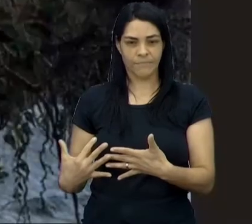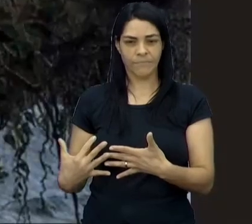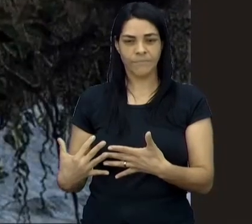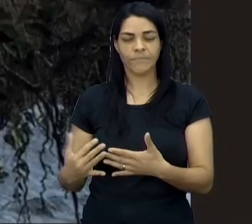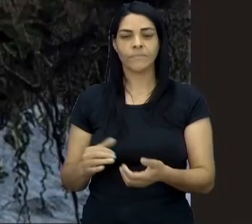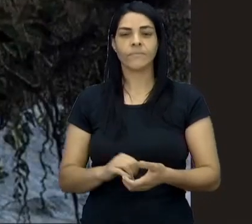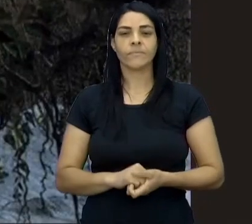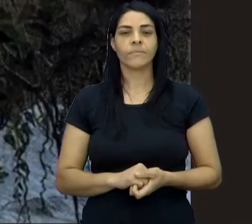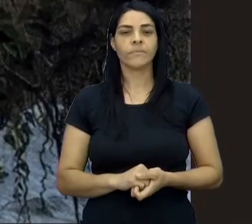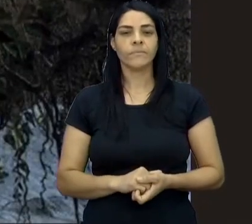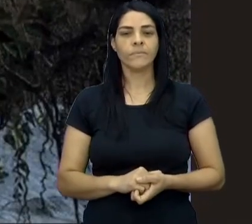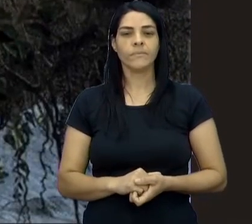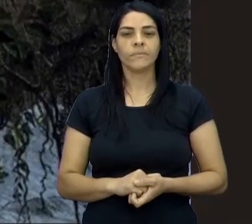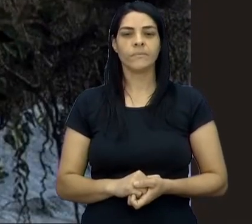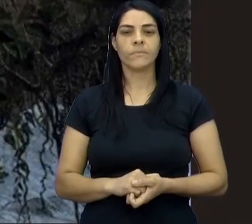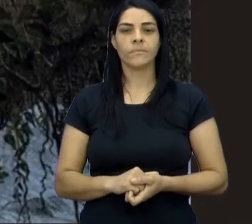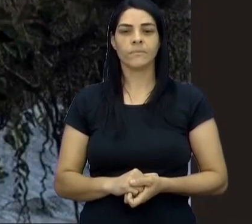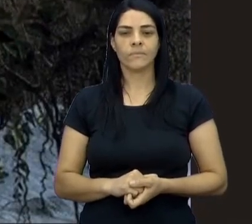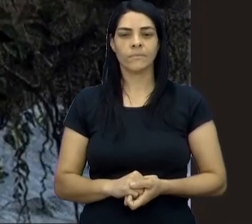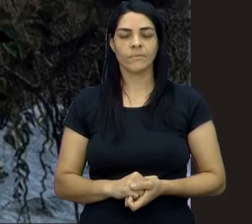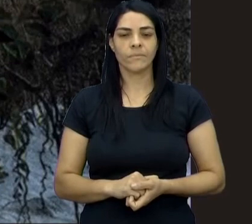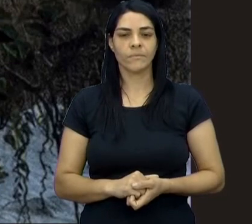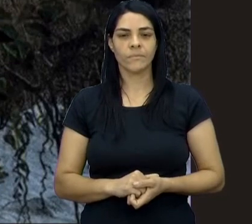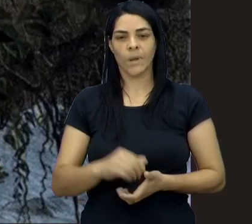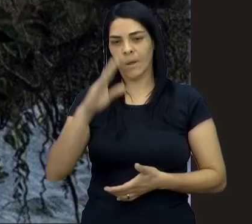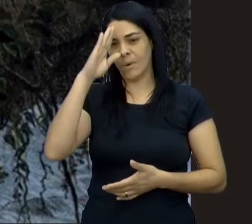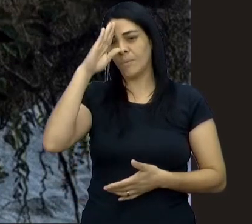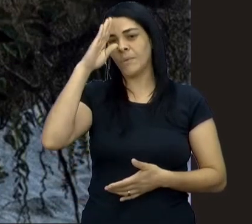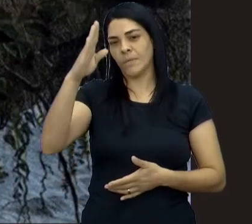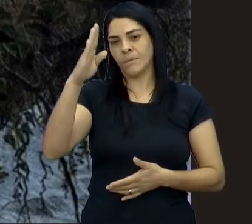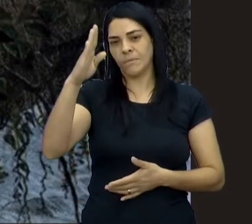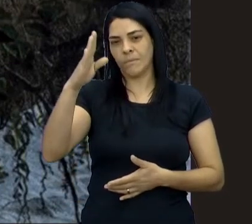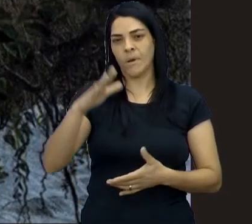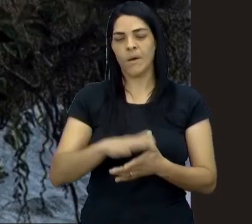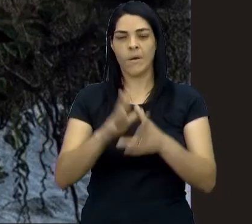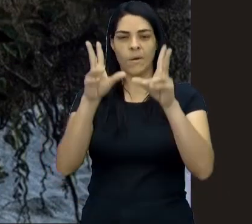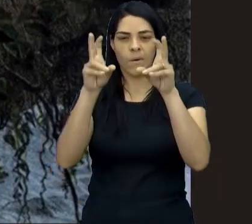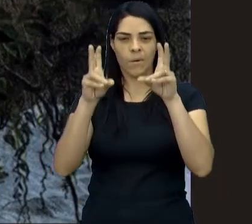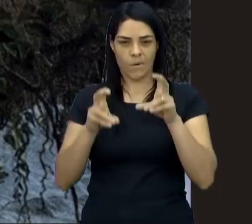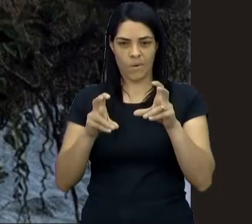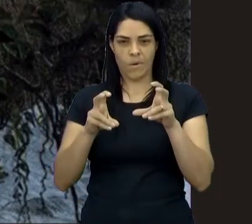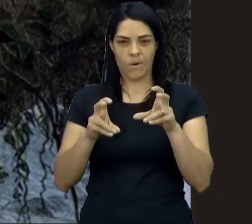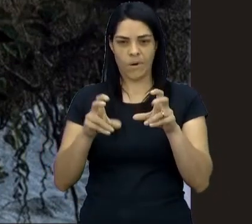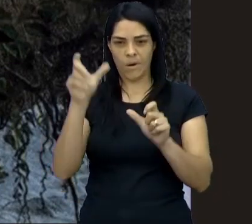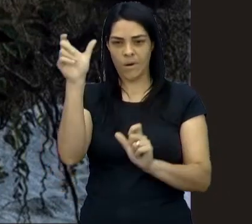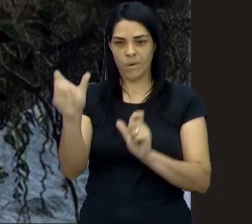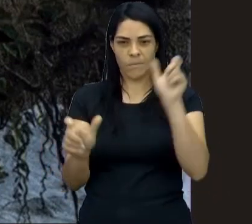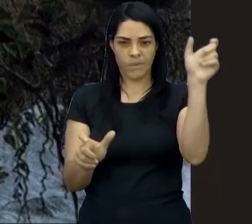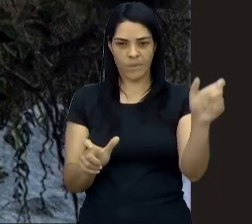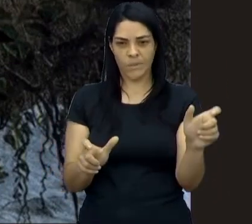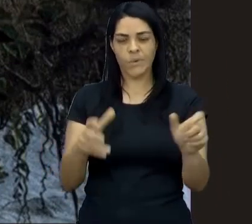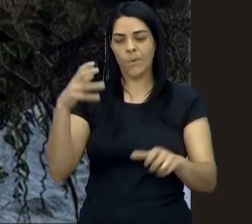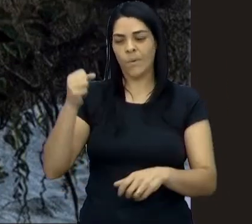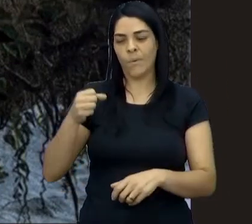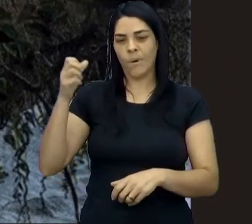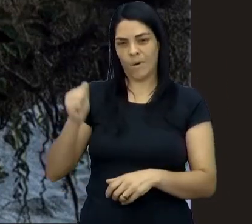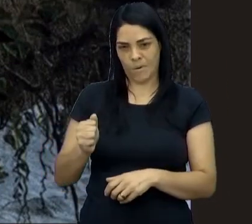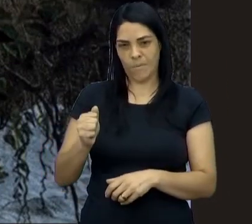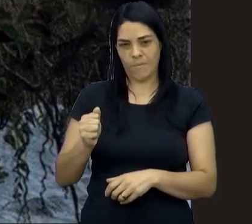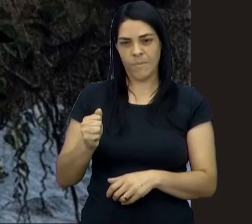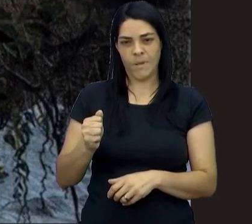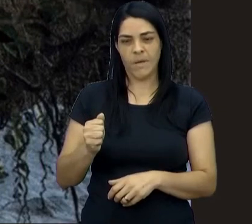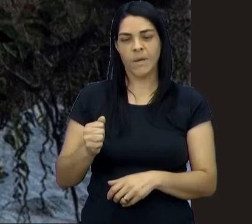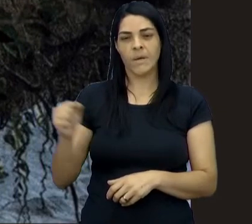voltar em mim um pouquinho um ponto principal é a questão de que o branco europeu se sentia né o ser